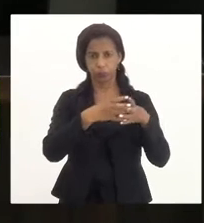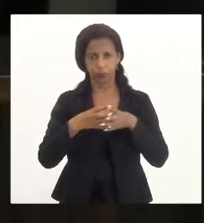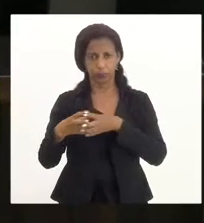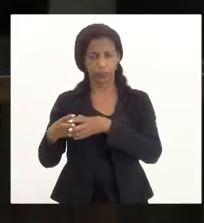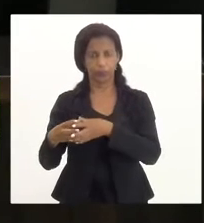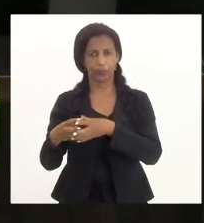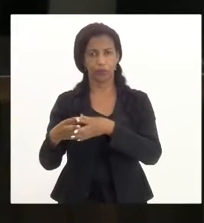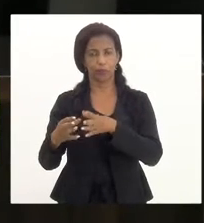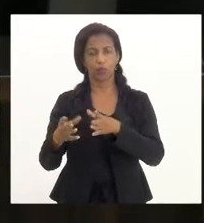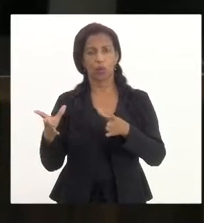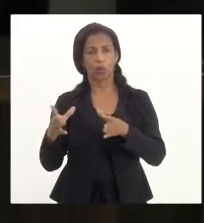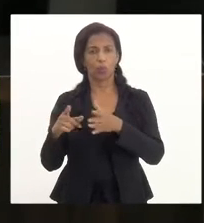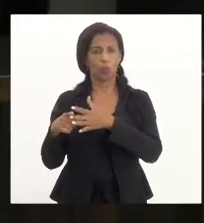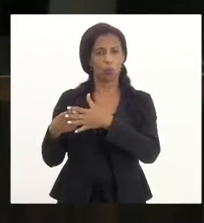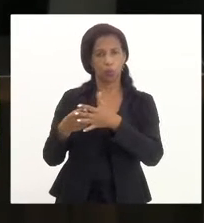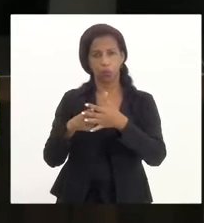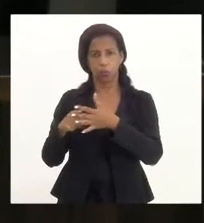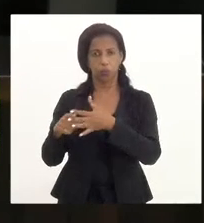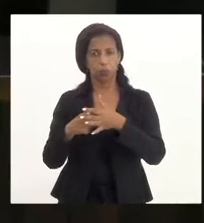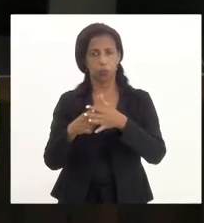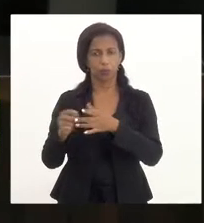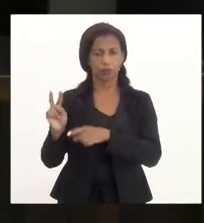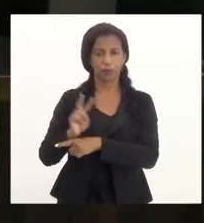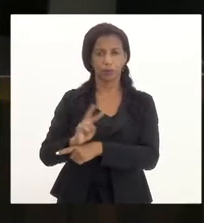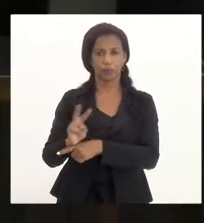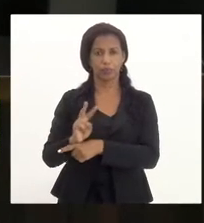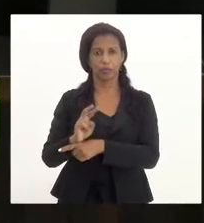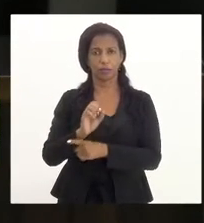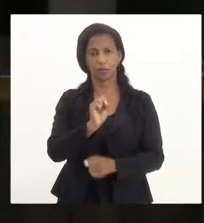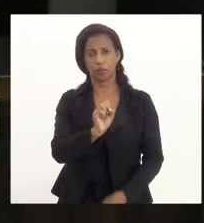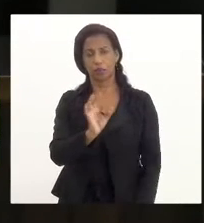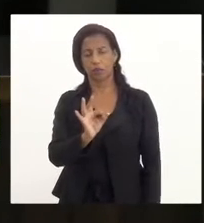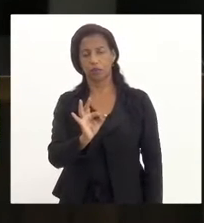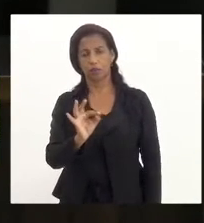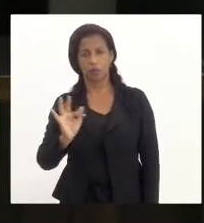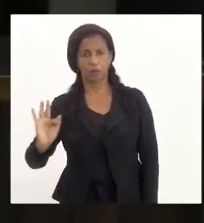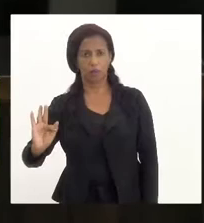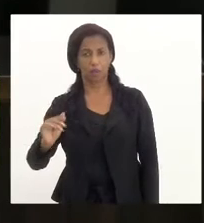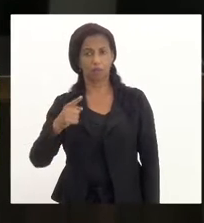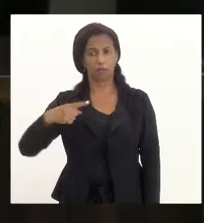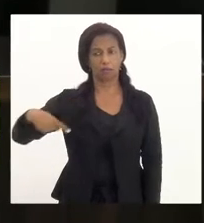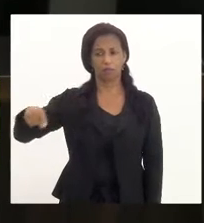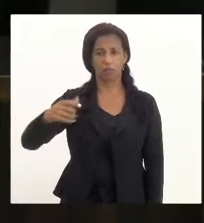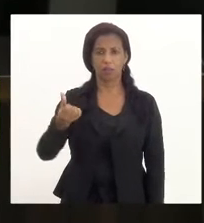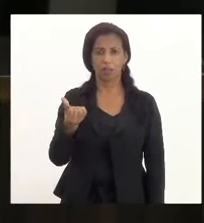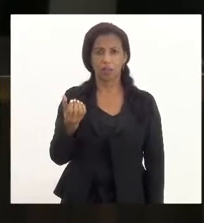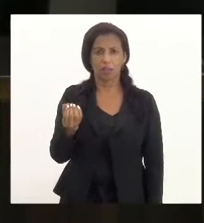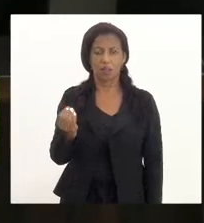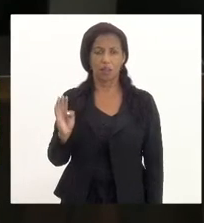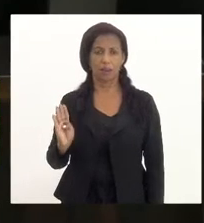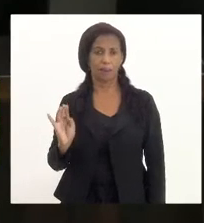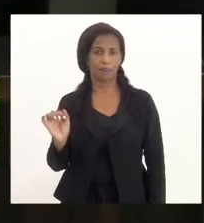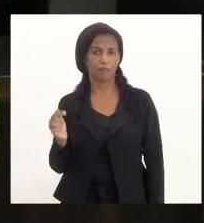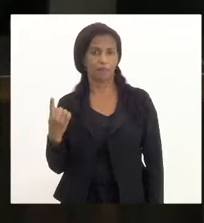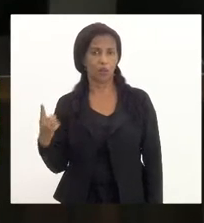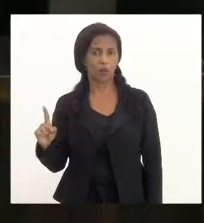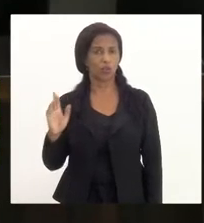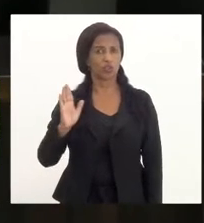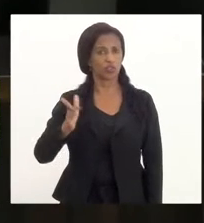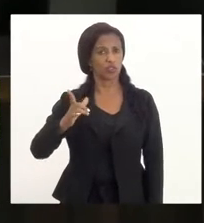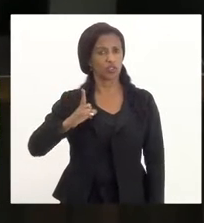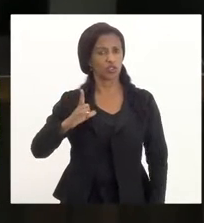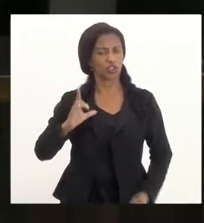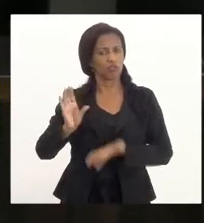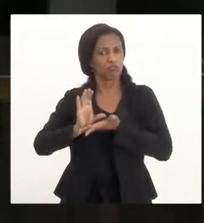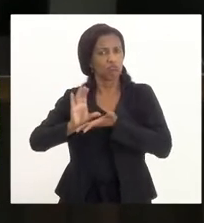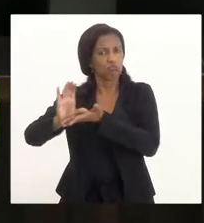um termo de ajuste sob a supervisão do supremo para aqueles 60 milhões que nós temos